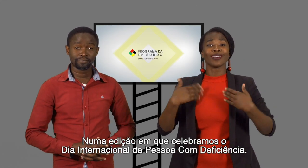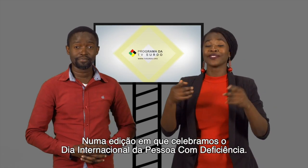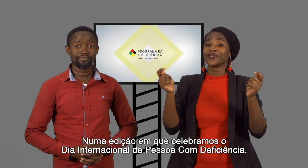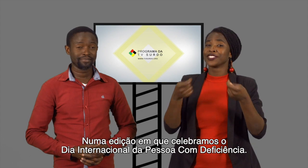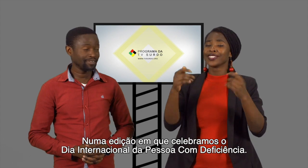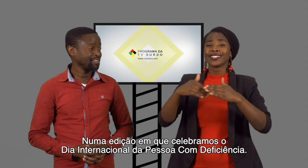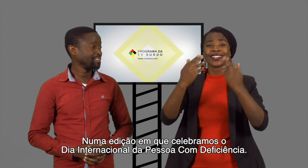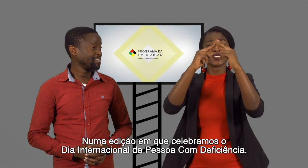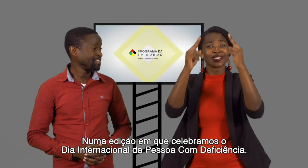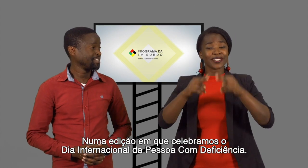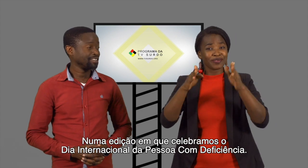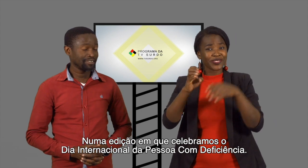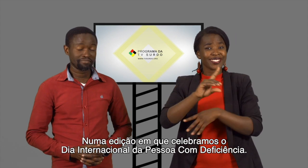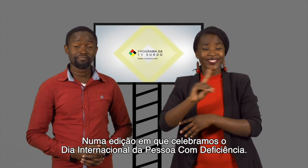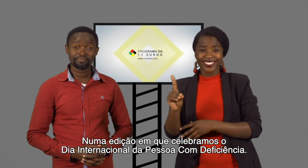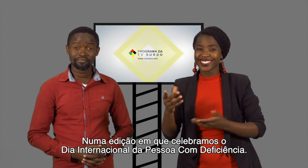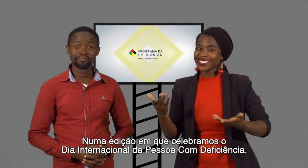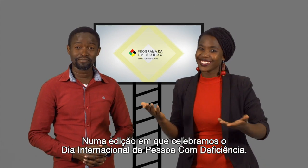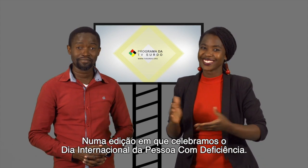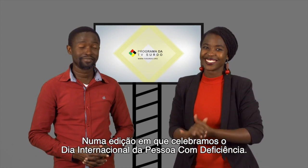Internacional da Pessoa com Deficiência.